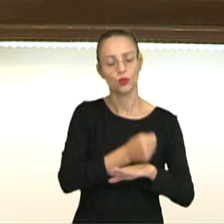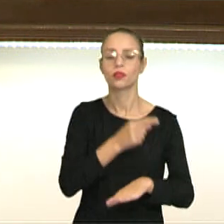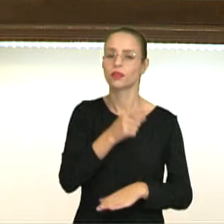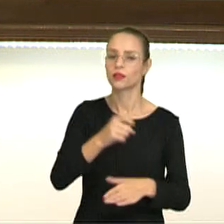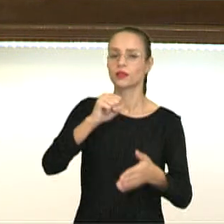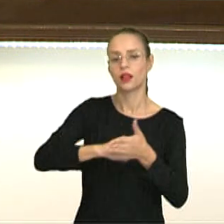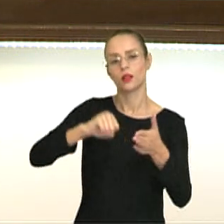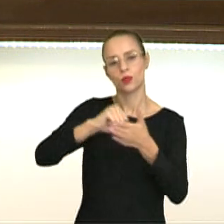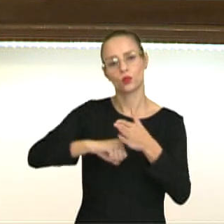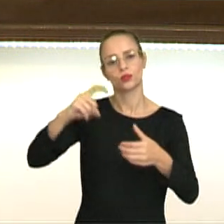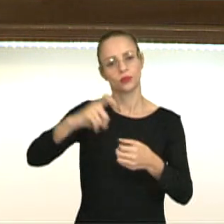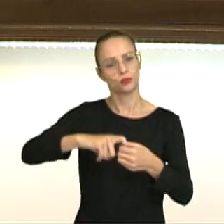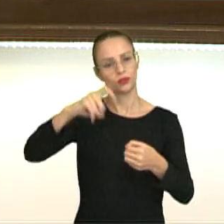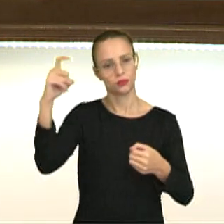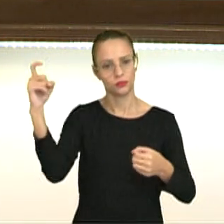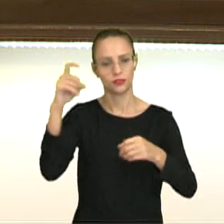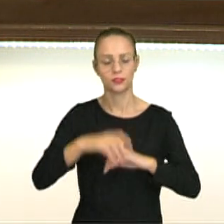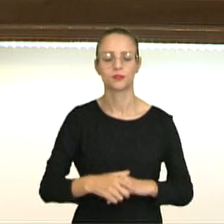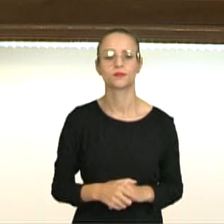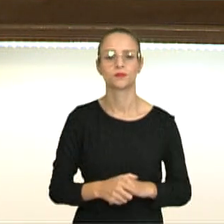luta por independência.